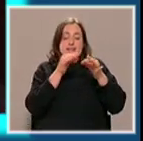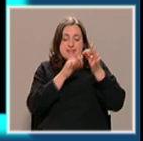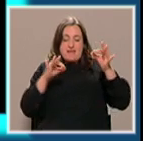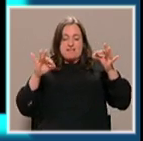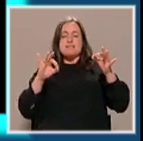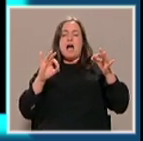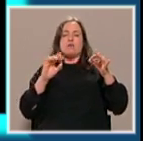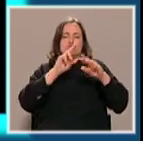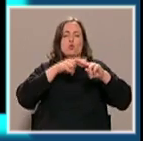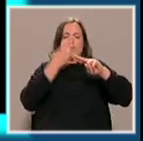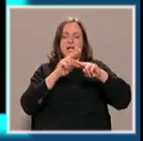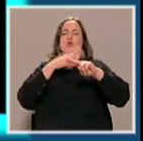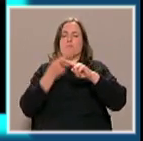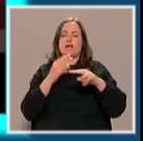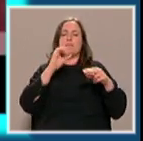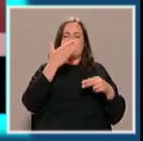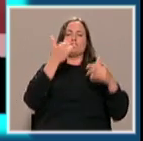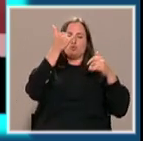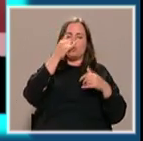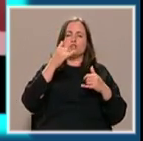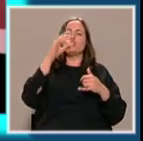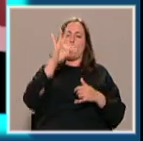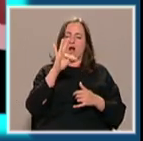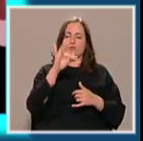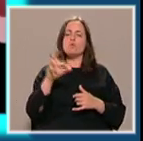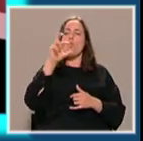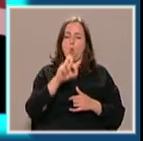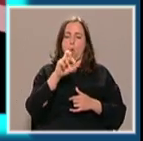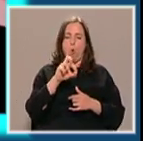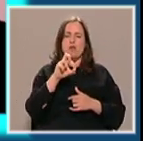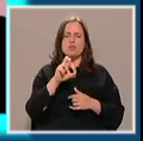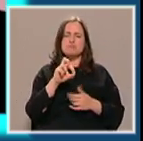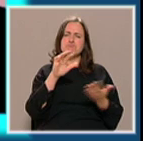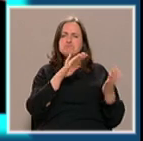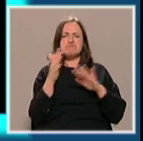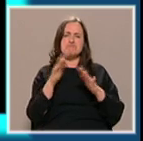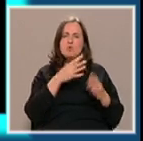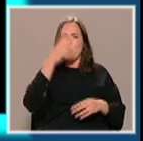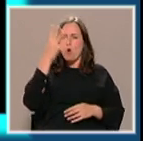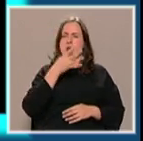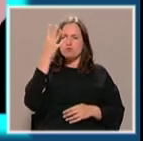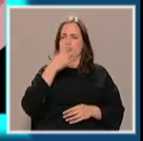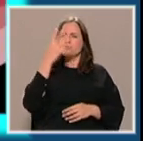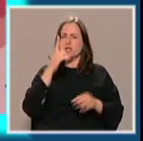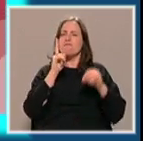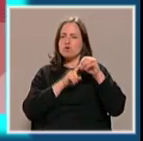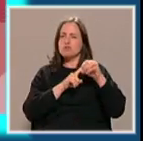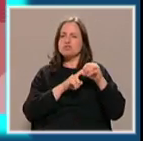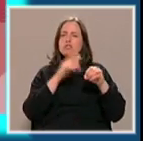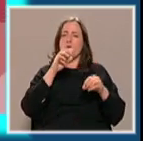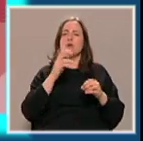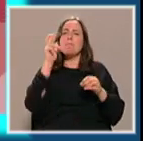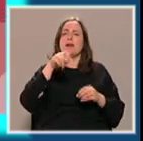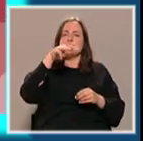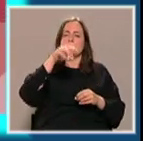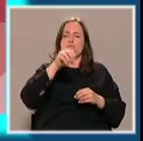surgem 2, depois 4, 8, até que por volta do 4º dia se forma a